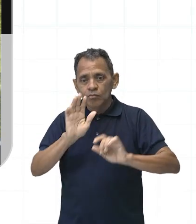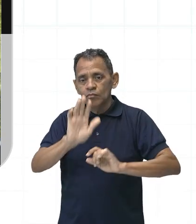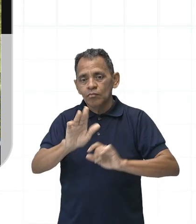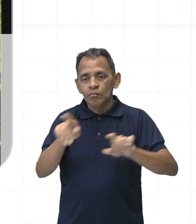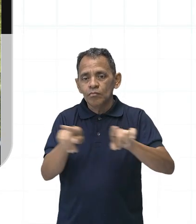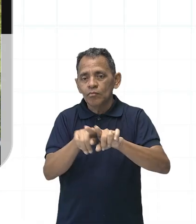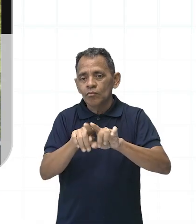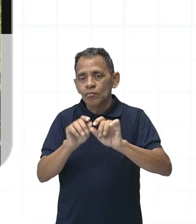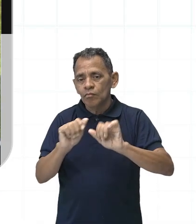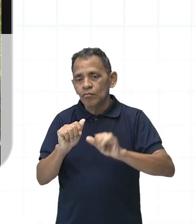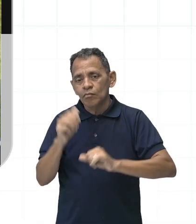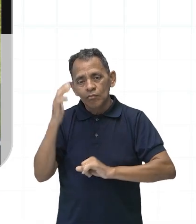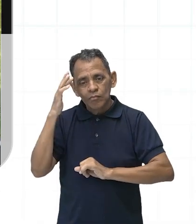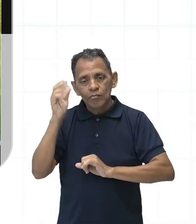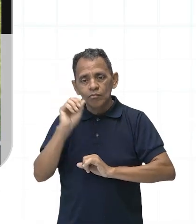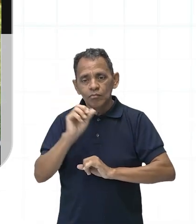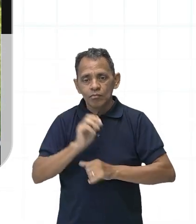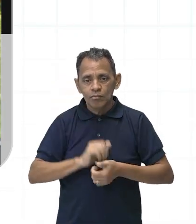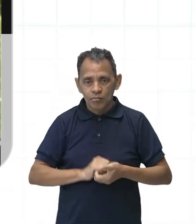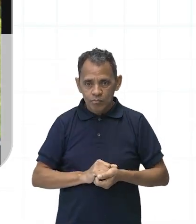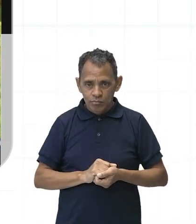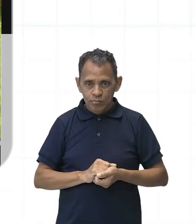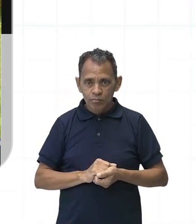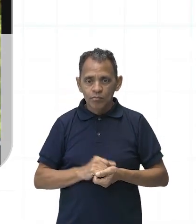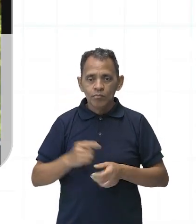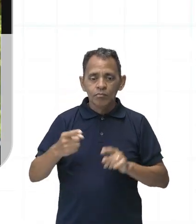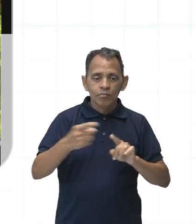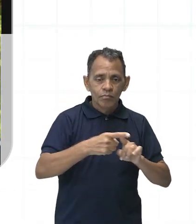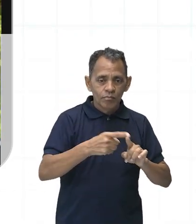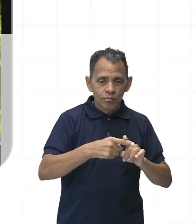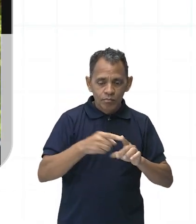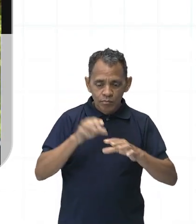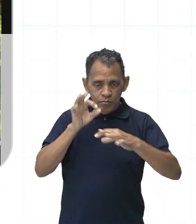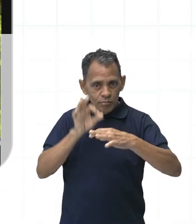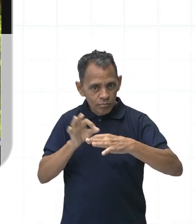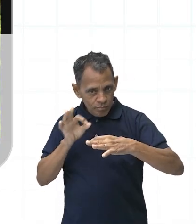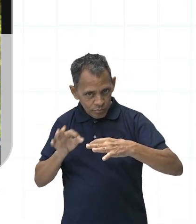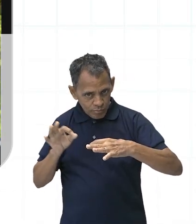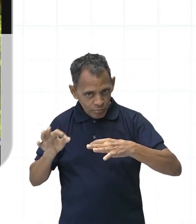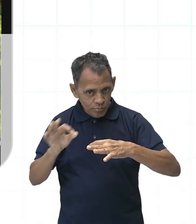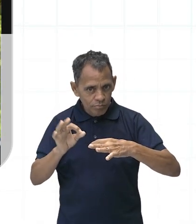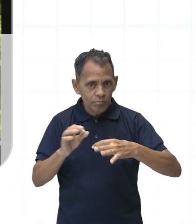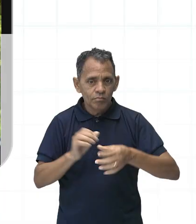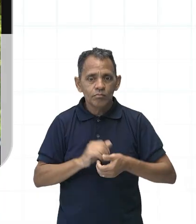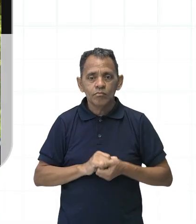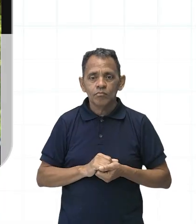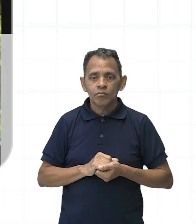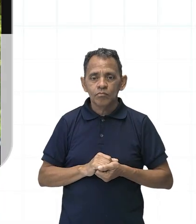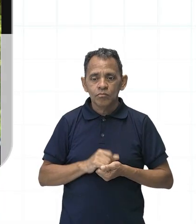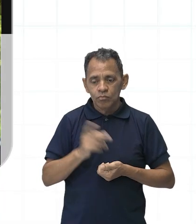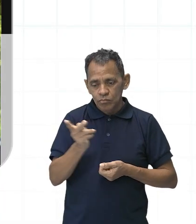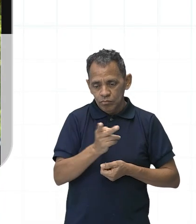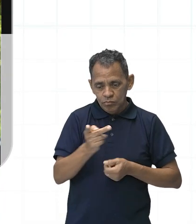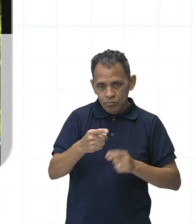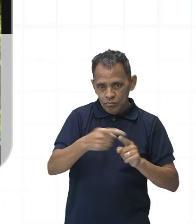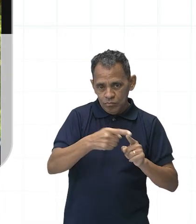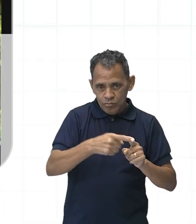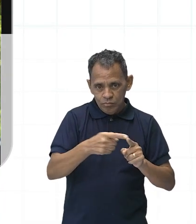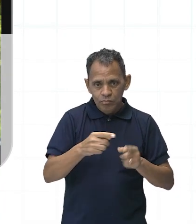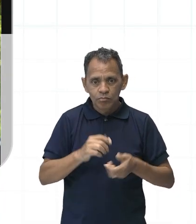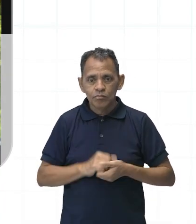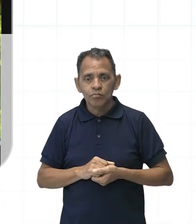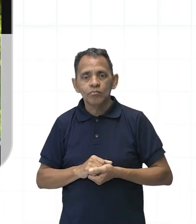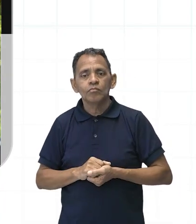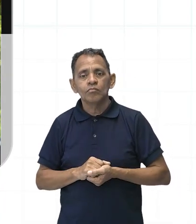também pode ocorrer o quê? Um tipo de cultivo de quê? De dois tipos de agricultura